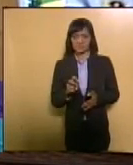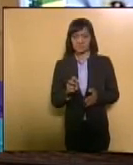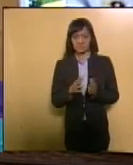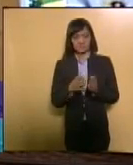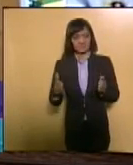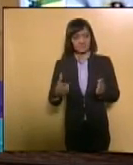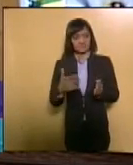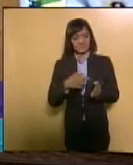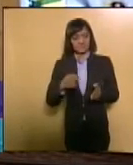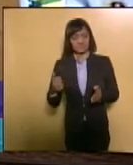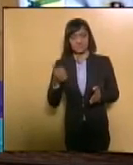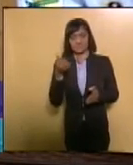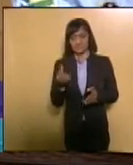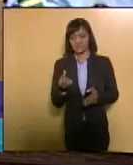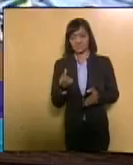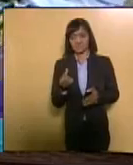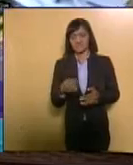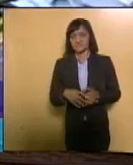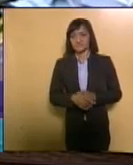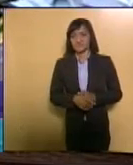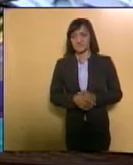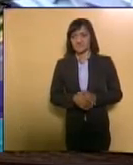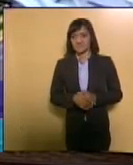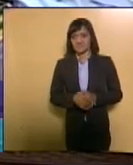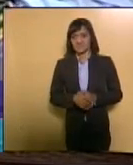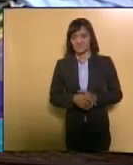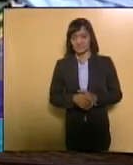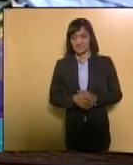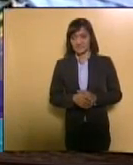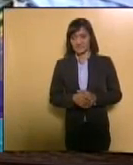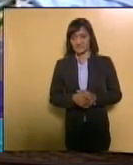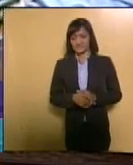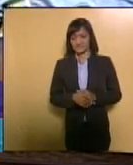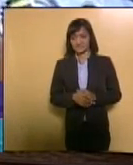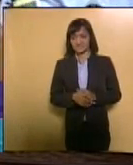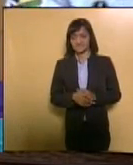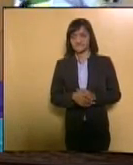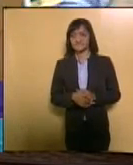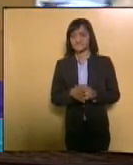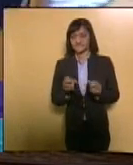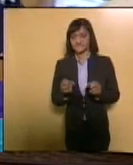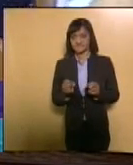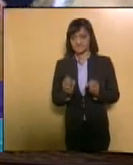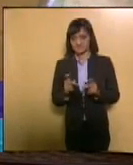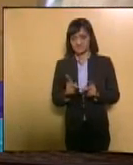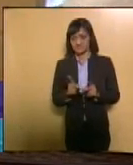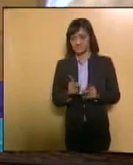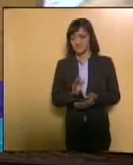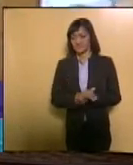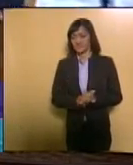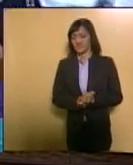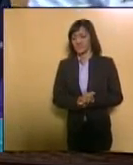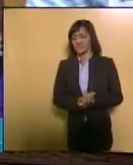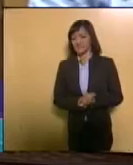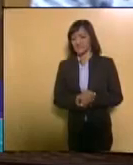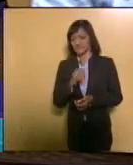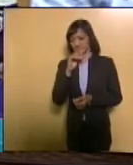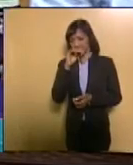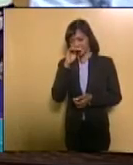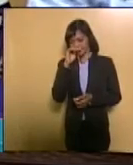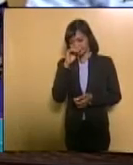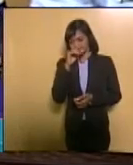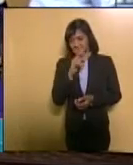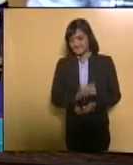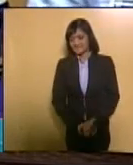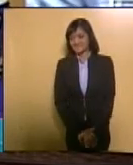para 2016 o penúltimo é 15 ali Pronto agora conseguimos quem foi que